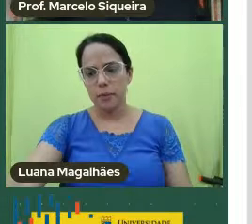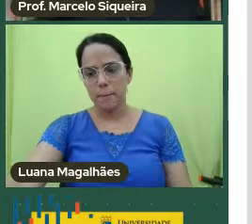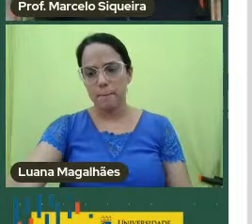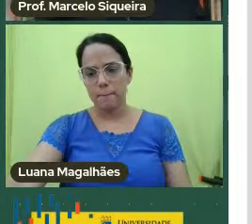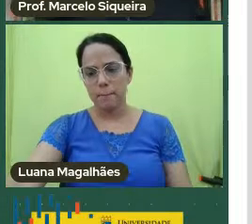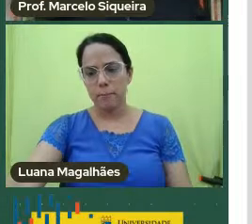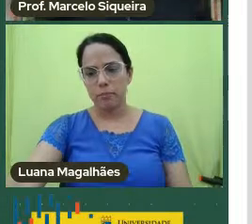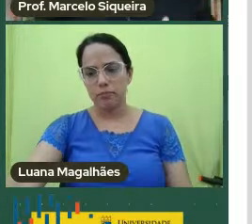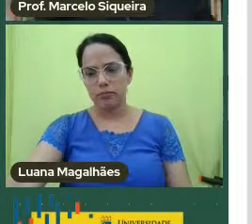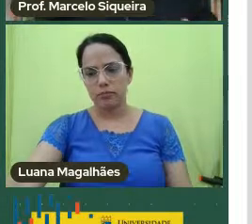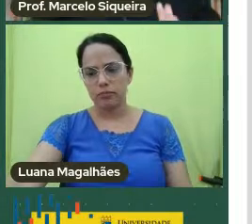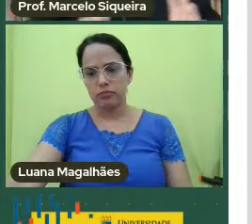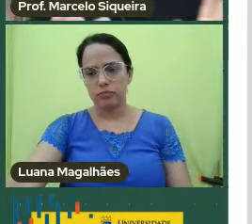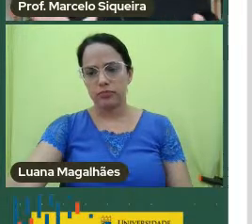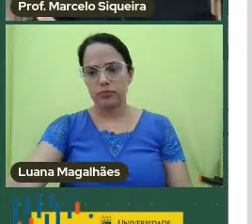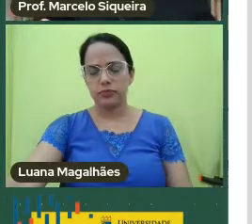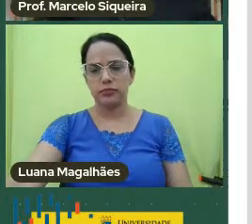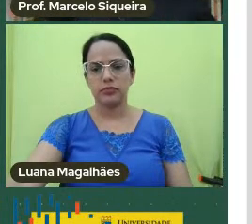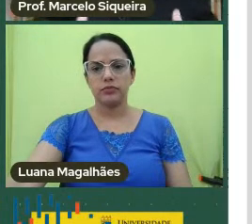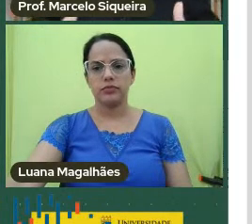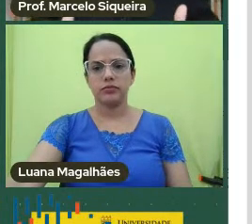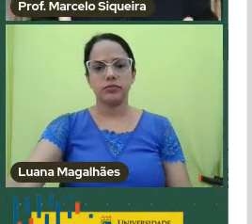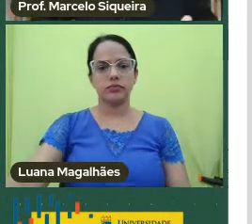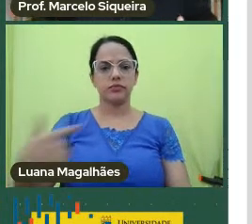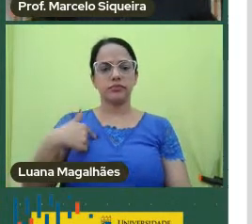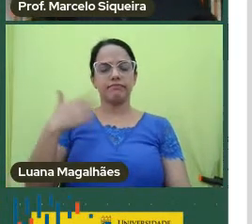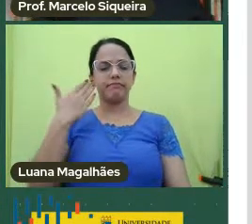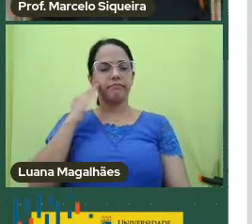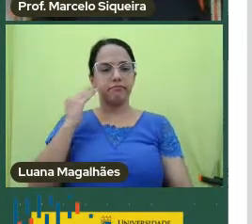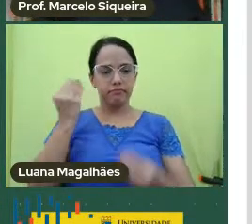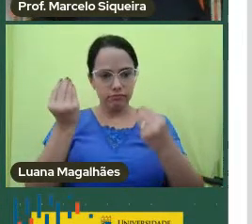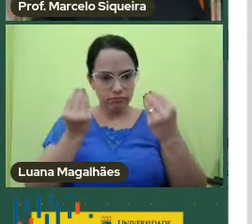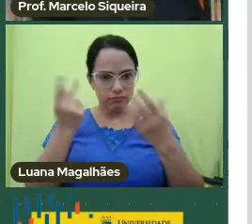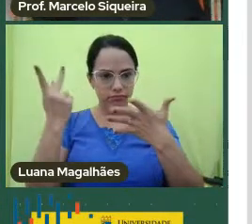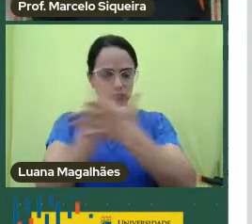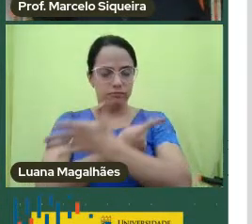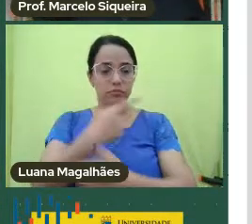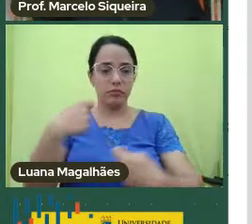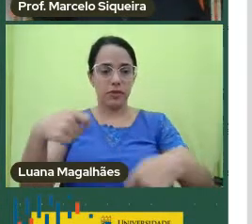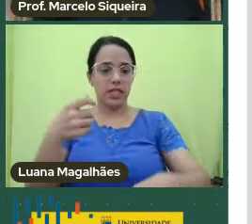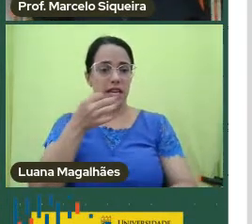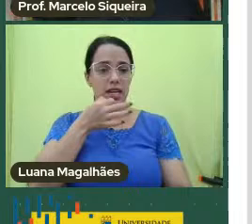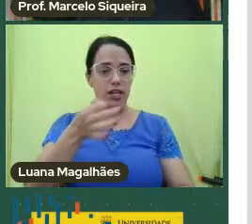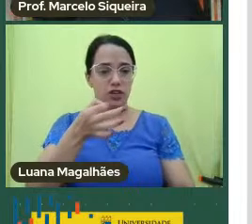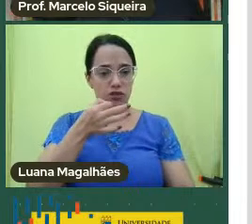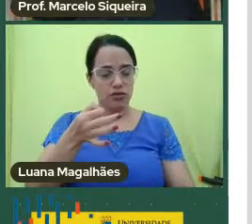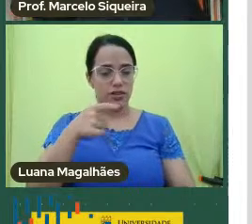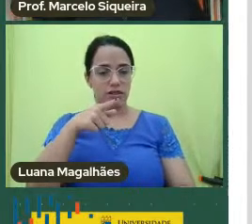intenções, escolhas, né? E, portanto, mas para compreender isso, tem que haver a crítica documental.